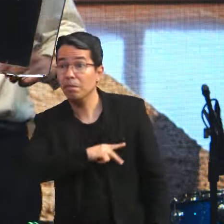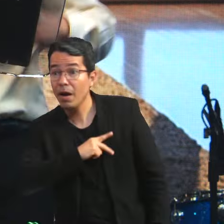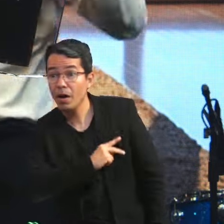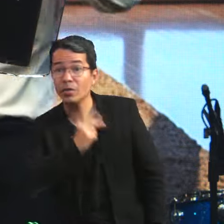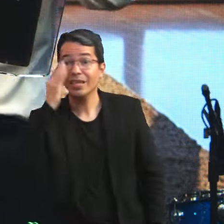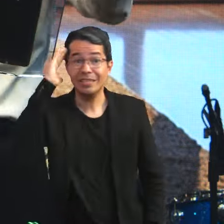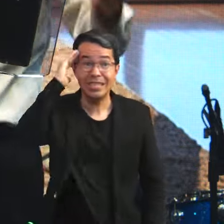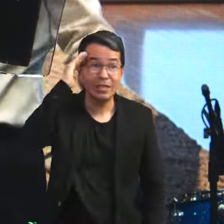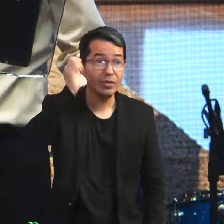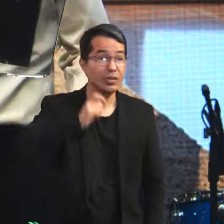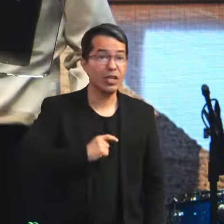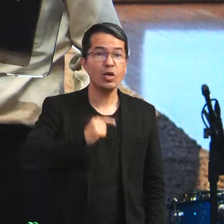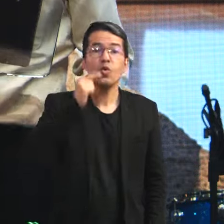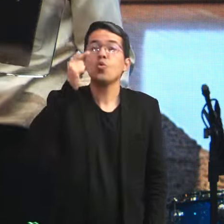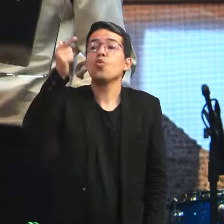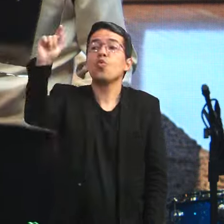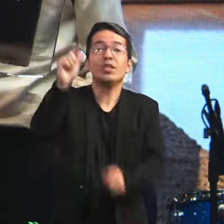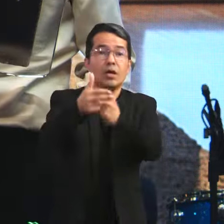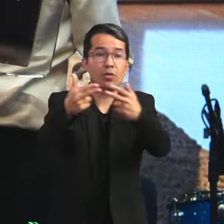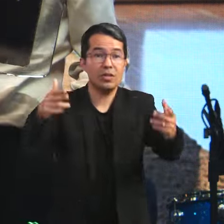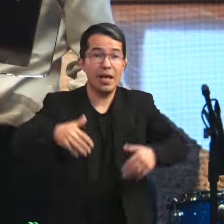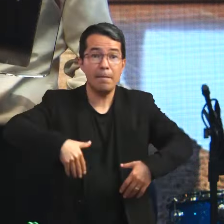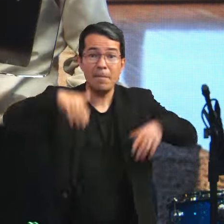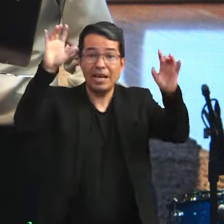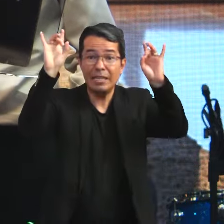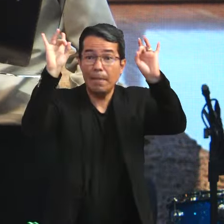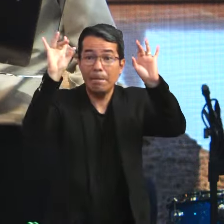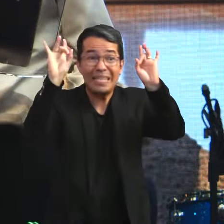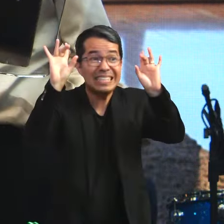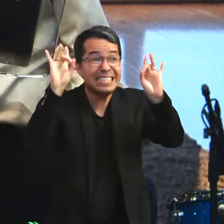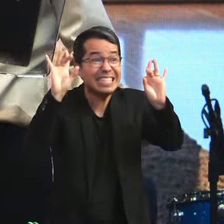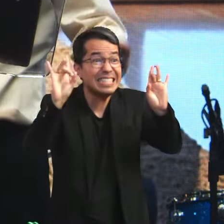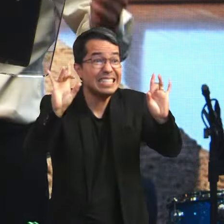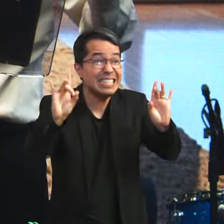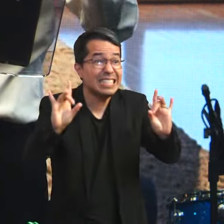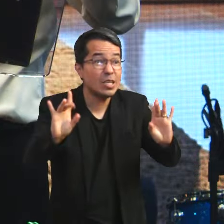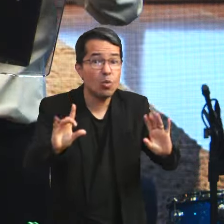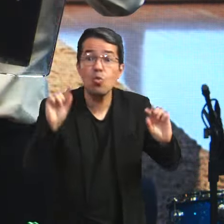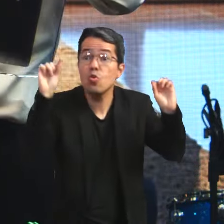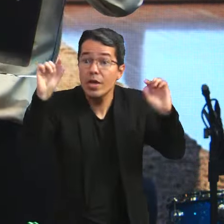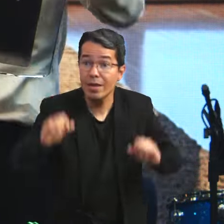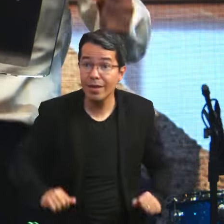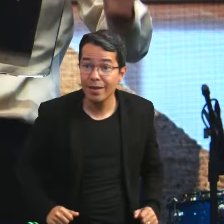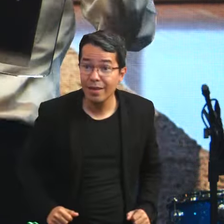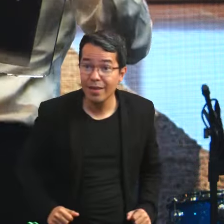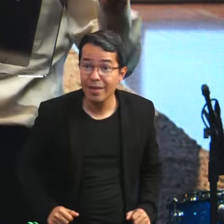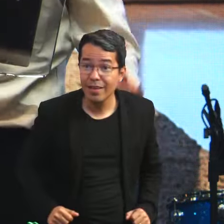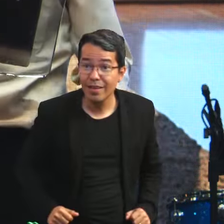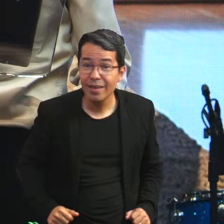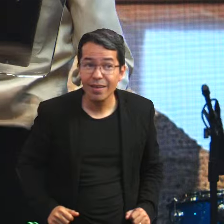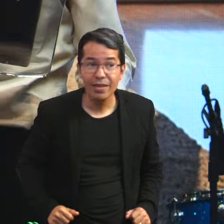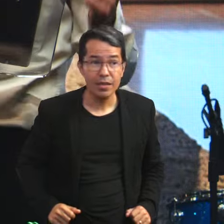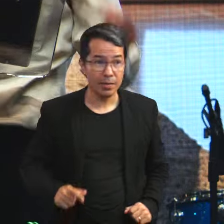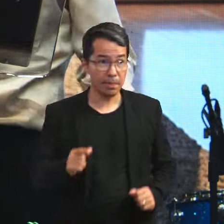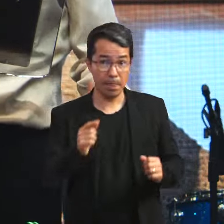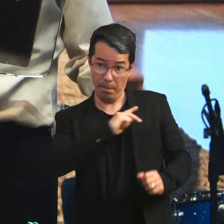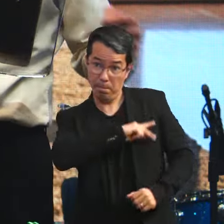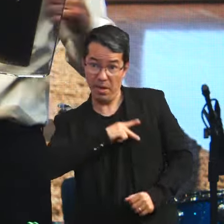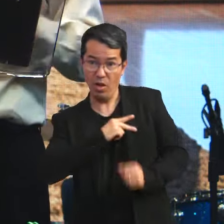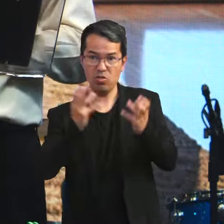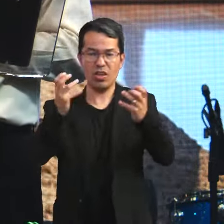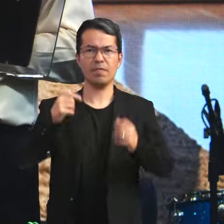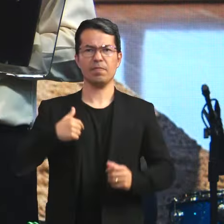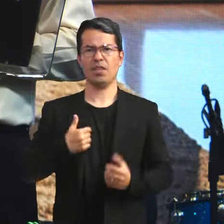precioso e que erao preo e o que era ISO mais precioso que acab Carira